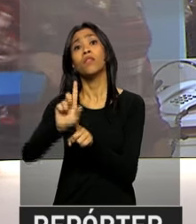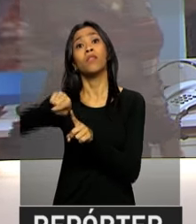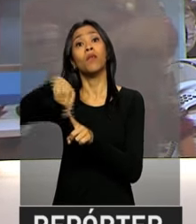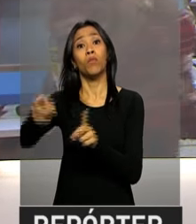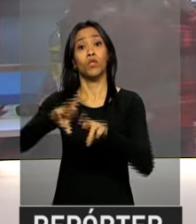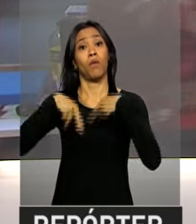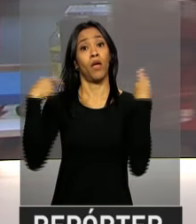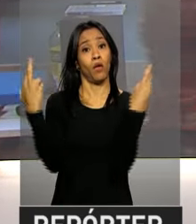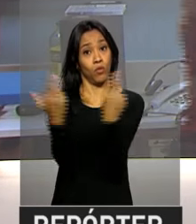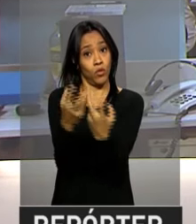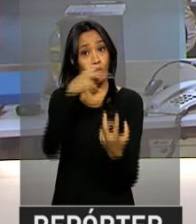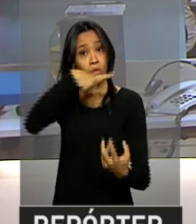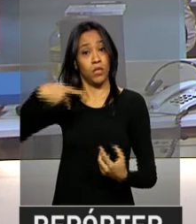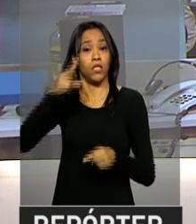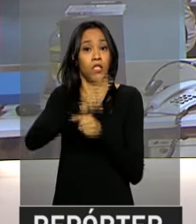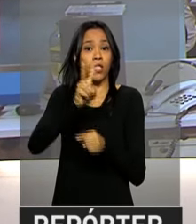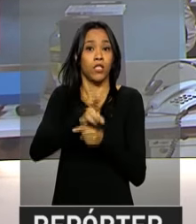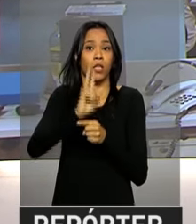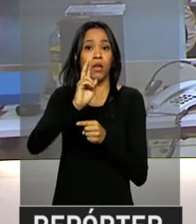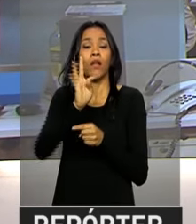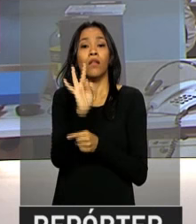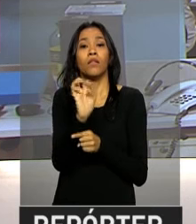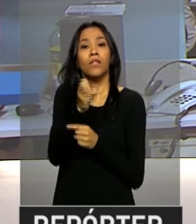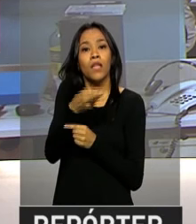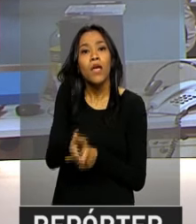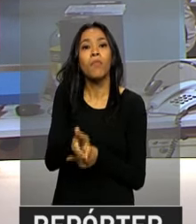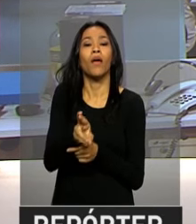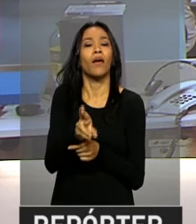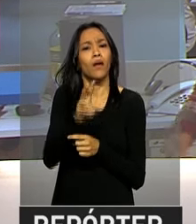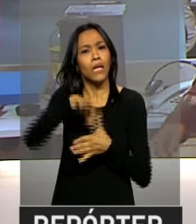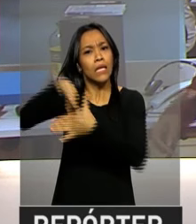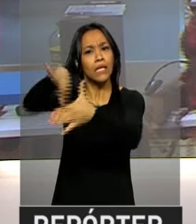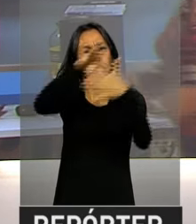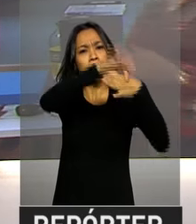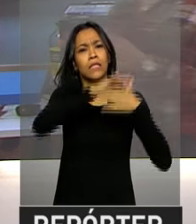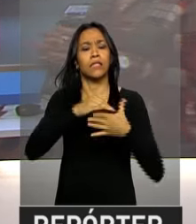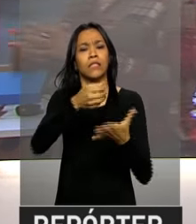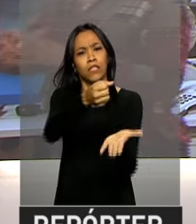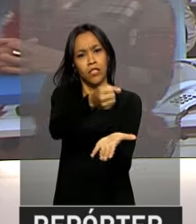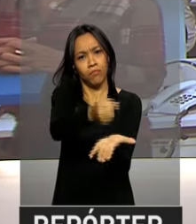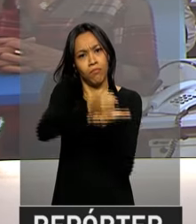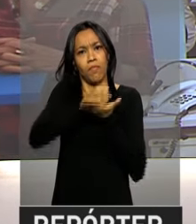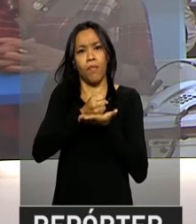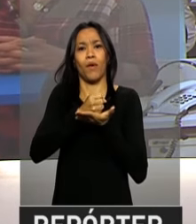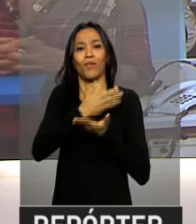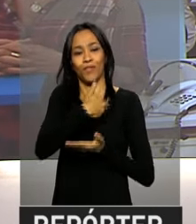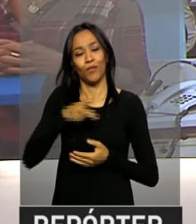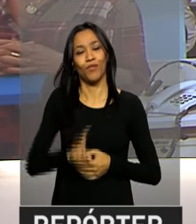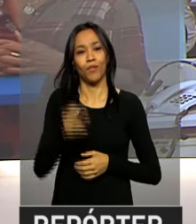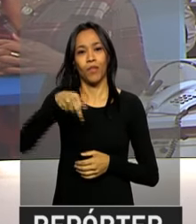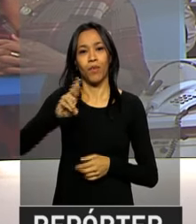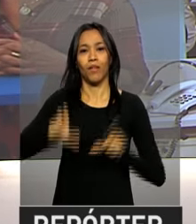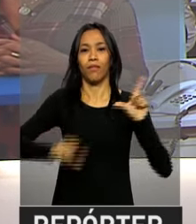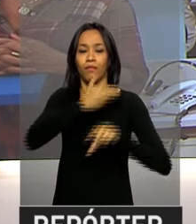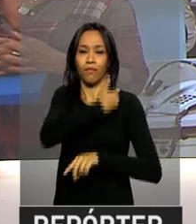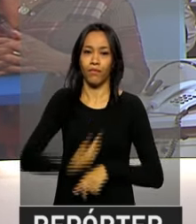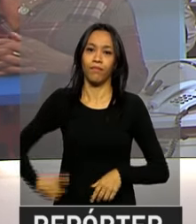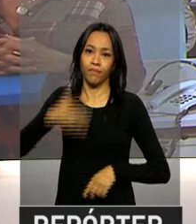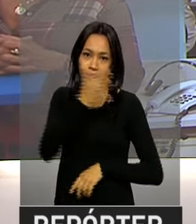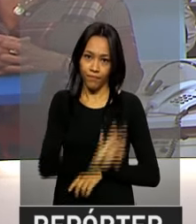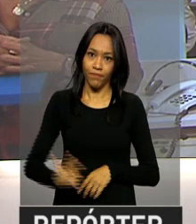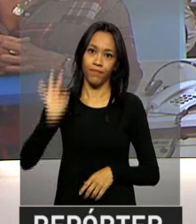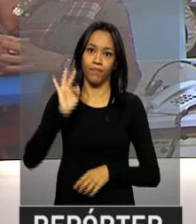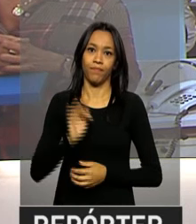presidente interino Michel Temer com líderes da base aliada na Câmara dos Deputados continue na NBR a TV do